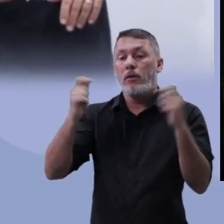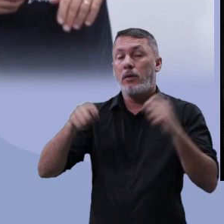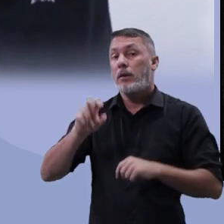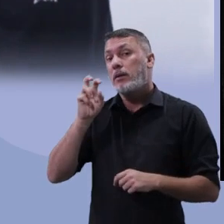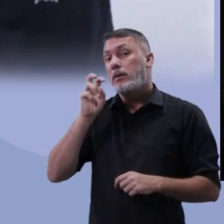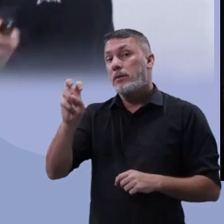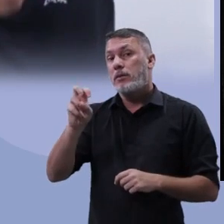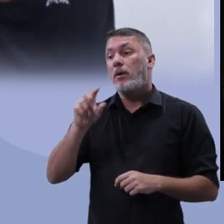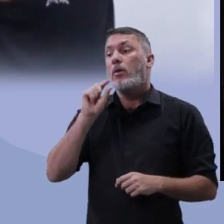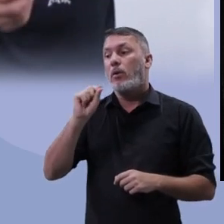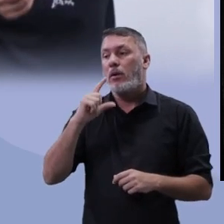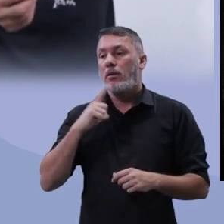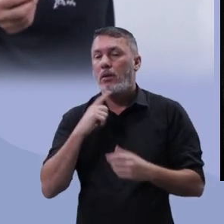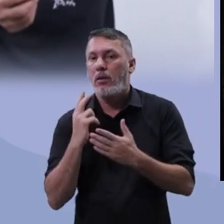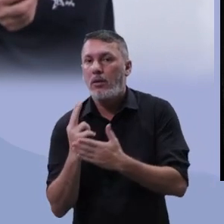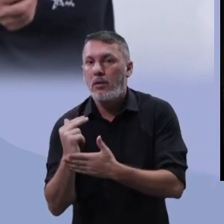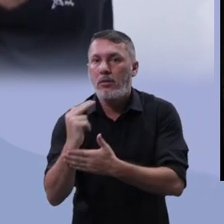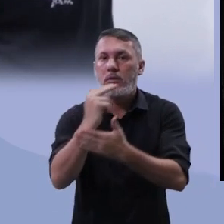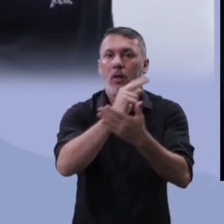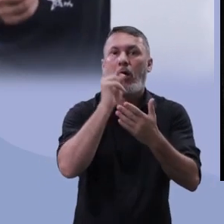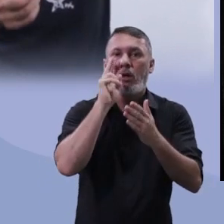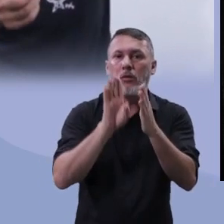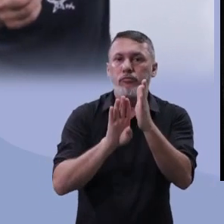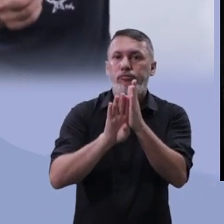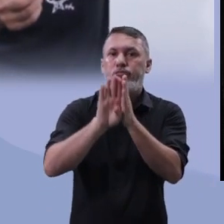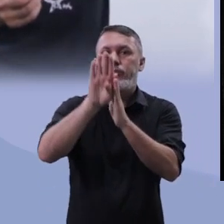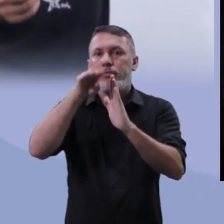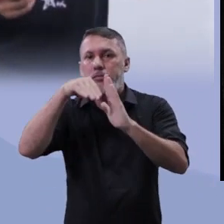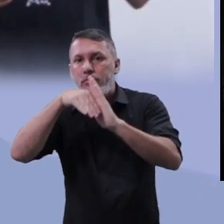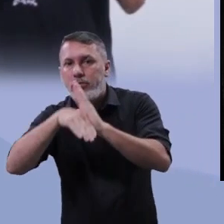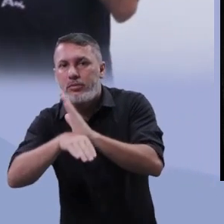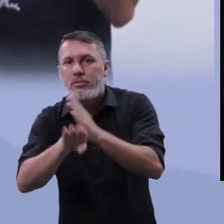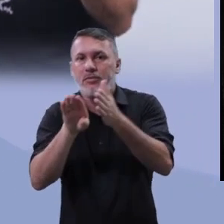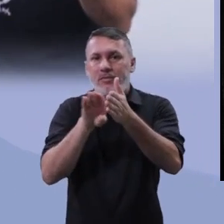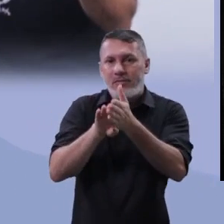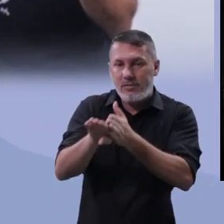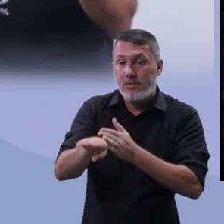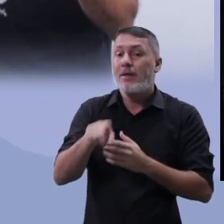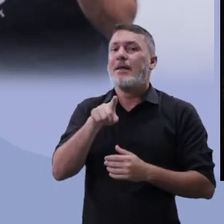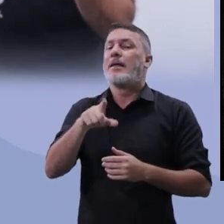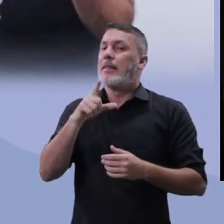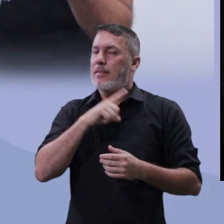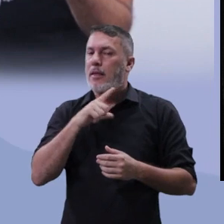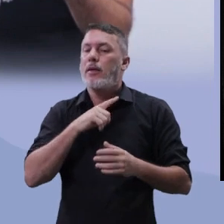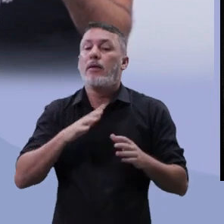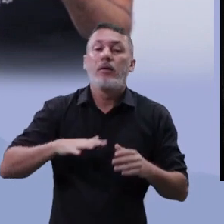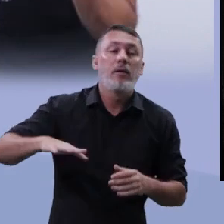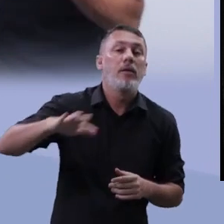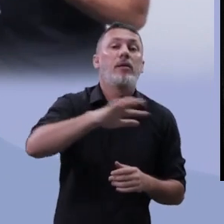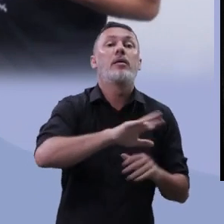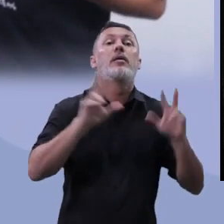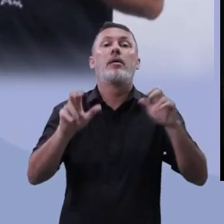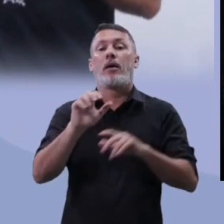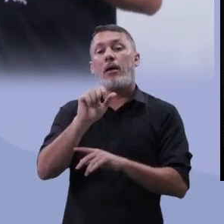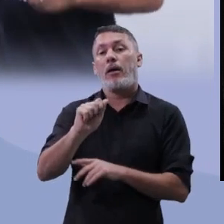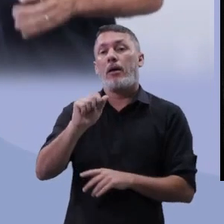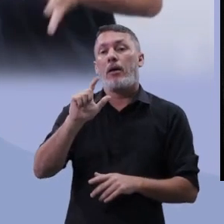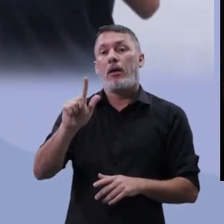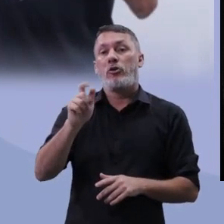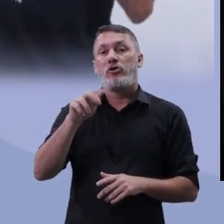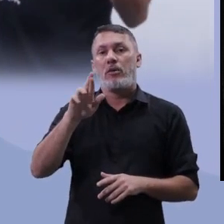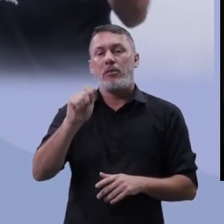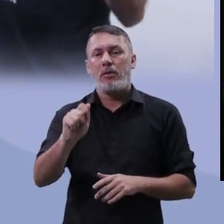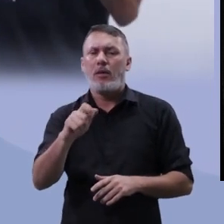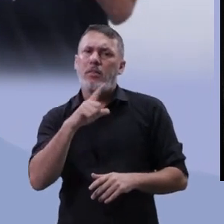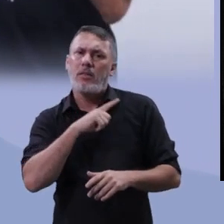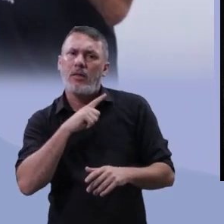competência 5, funções e gráficos. Lembrando sempre, essa competência 5 vai cair toda a parte de álgebra aí.